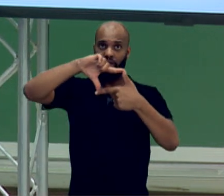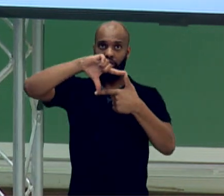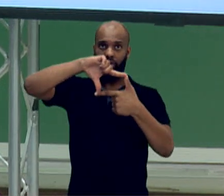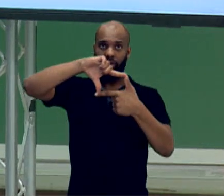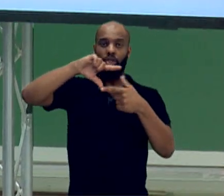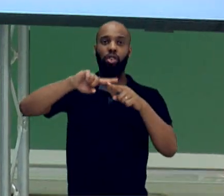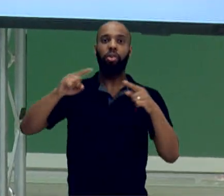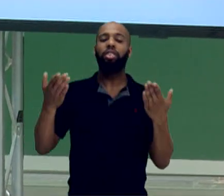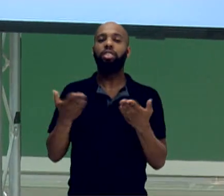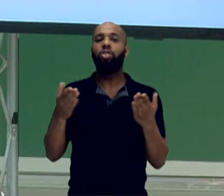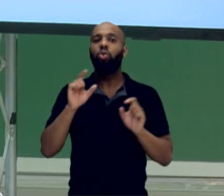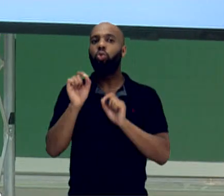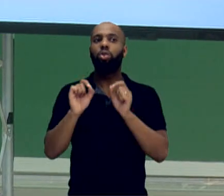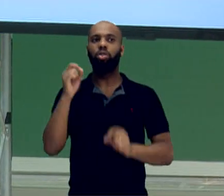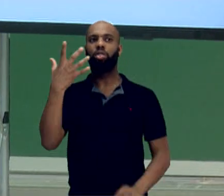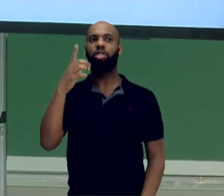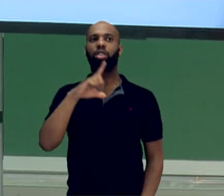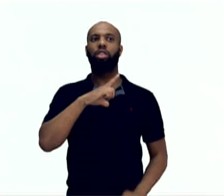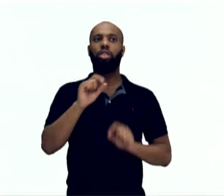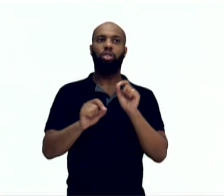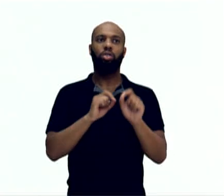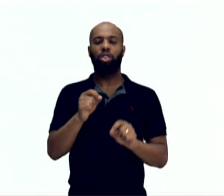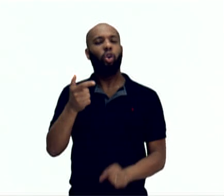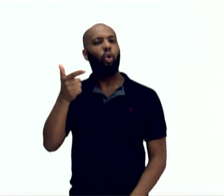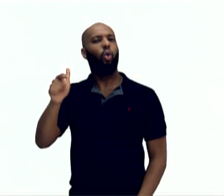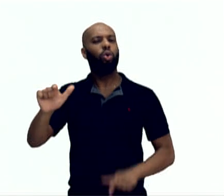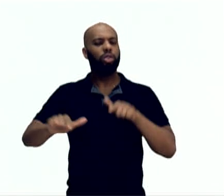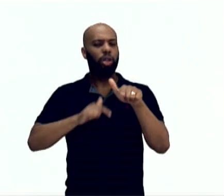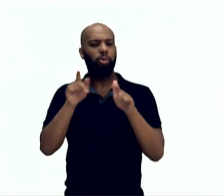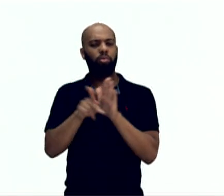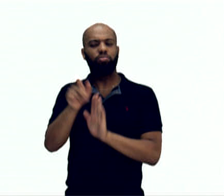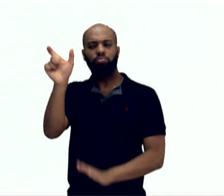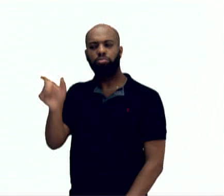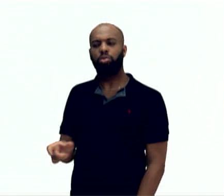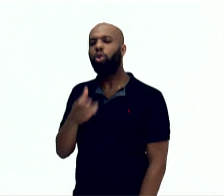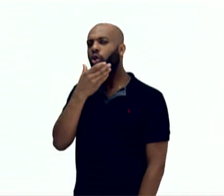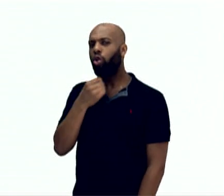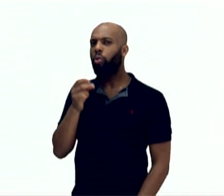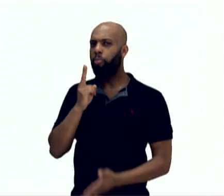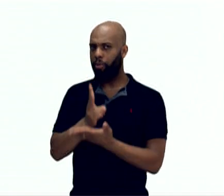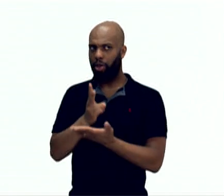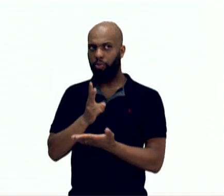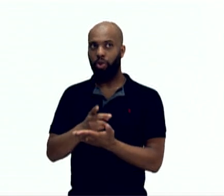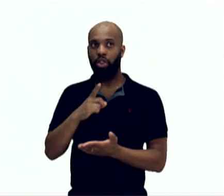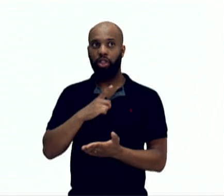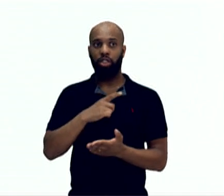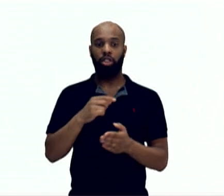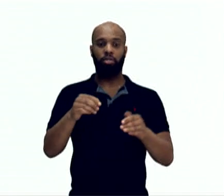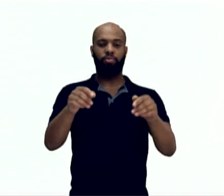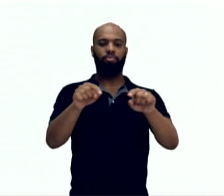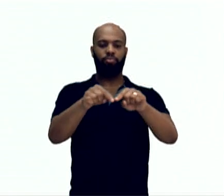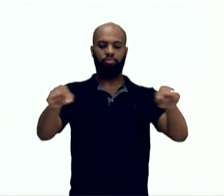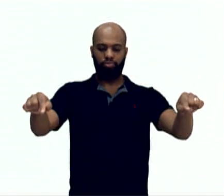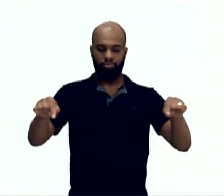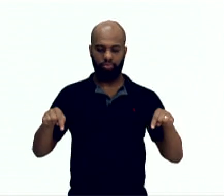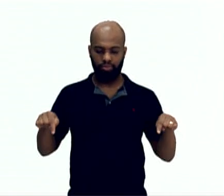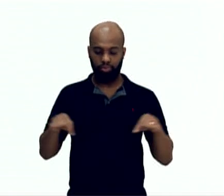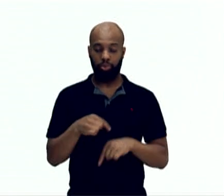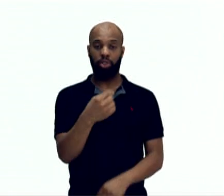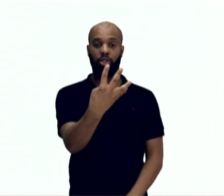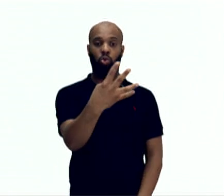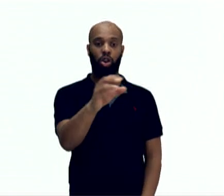Ó, vamos ver aqui, mais um trabalho para o seu Olavo. Um terreno de 40 metros de frente,